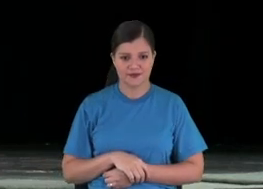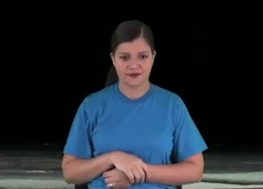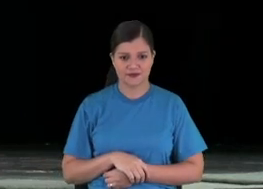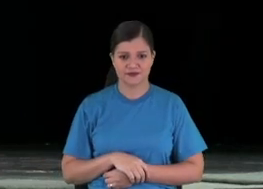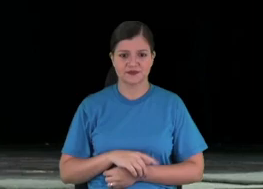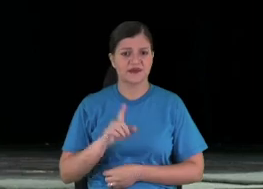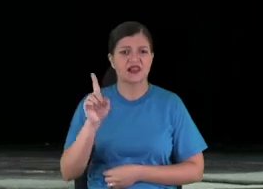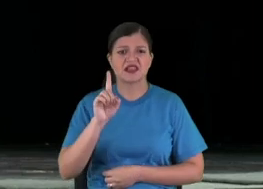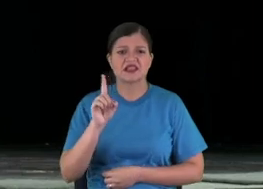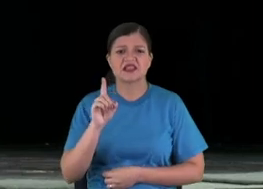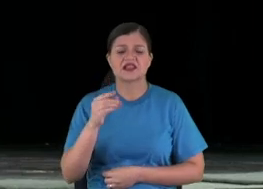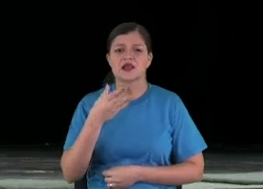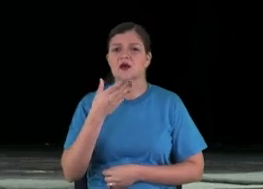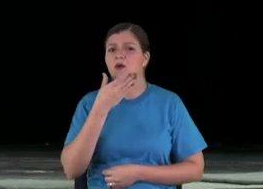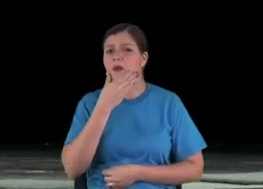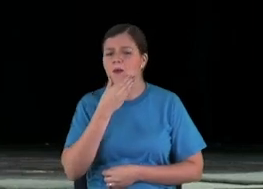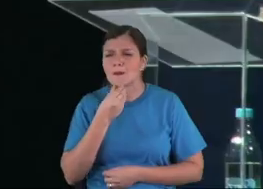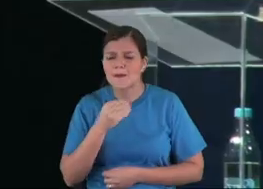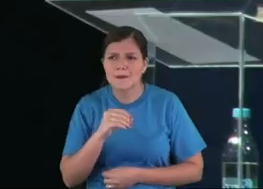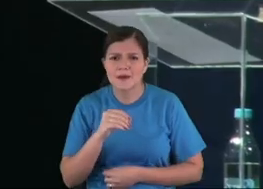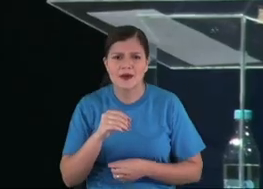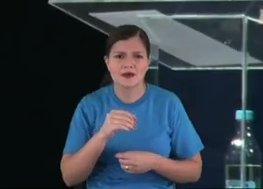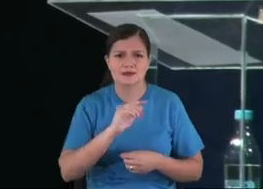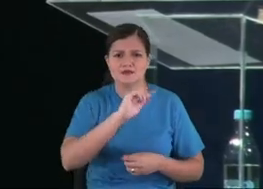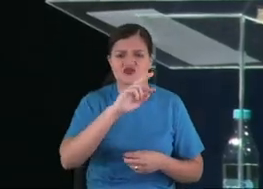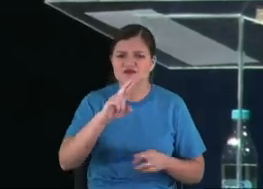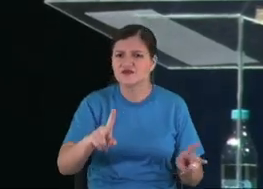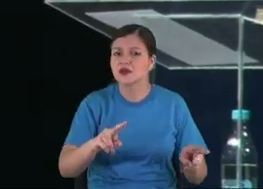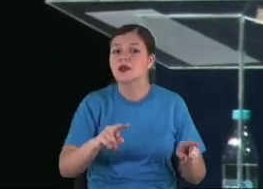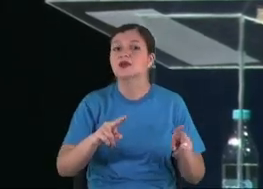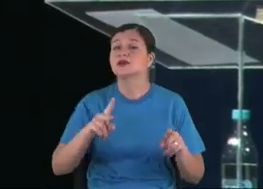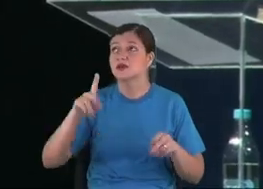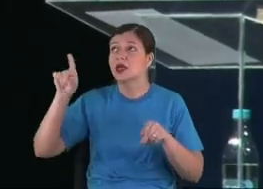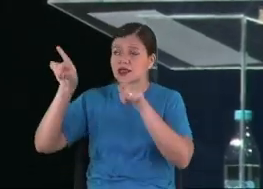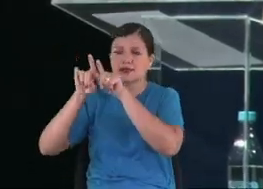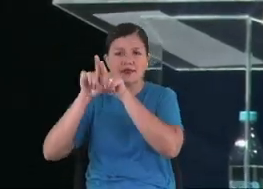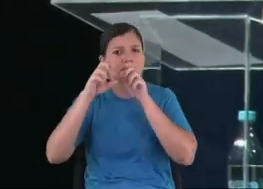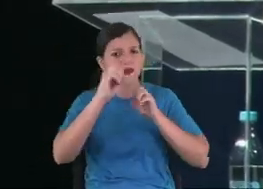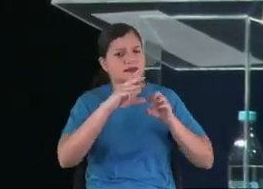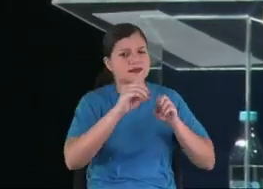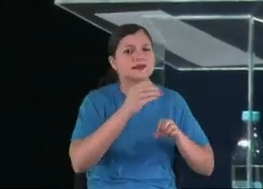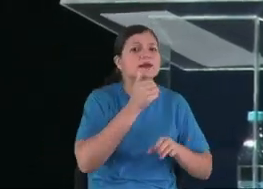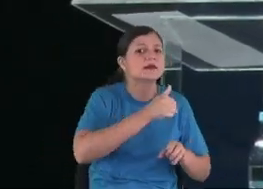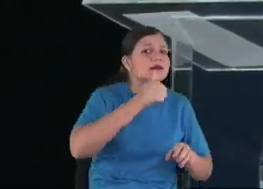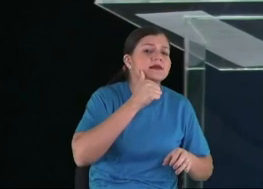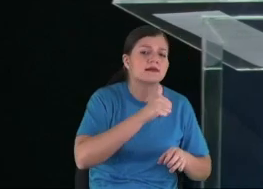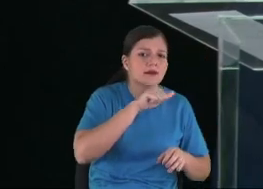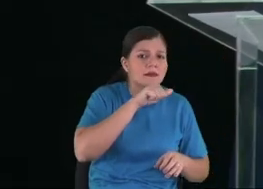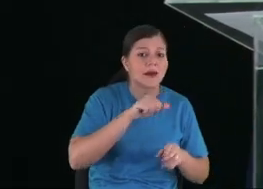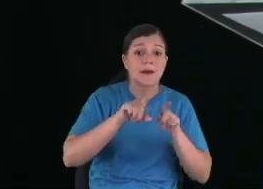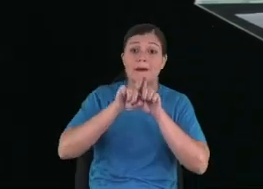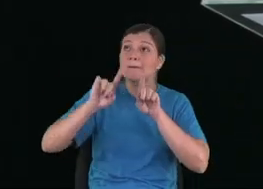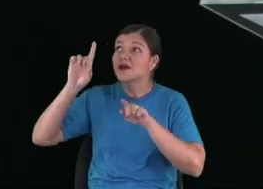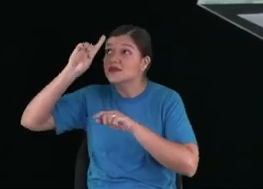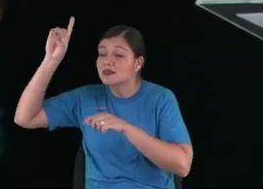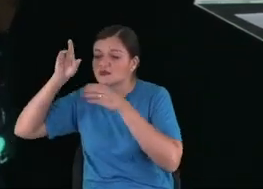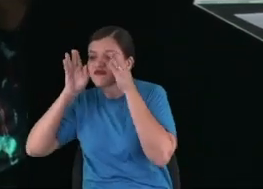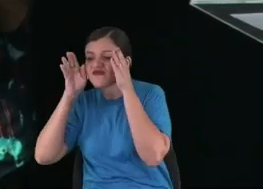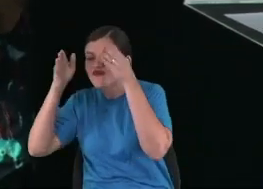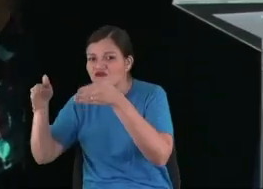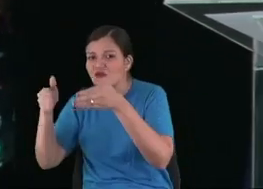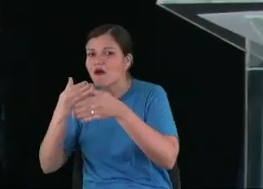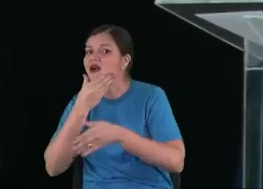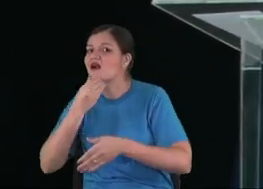não pai genérico, mas para o homem, ele dá também instrução para a mãe, mas ele foca o pai, porque